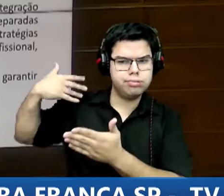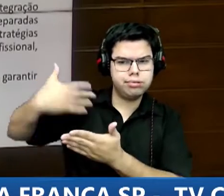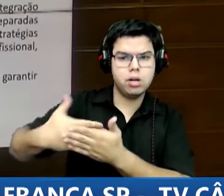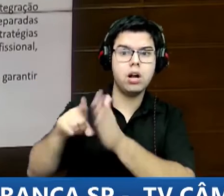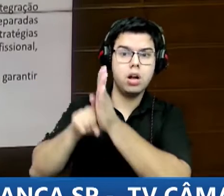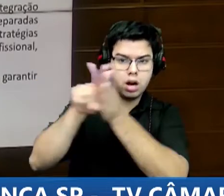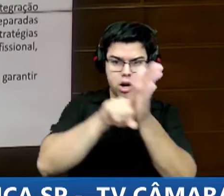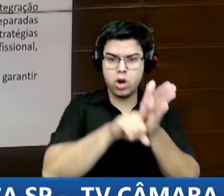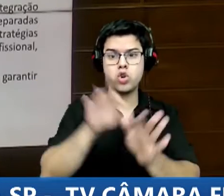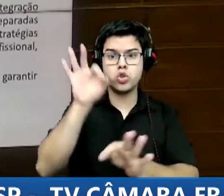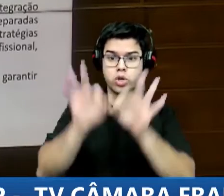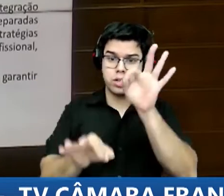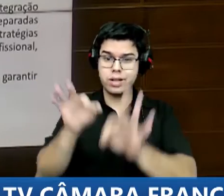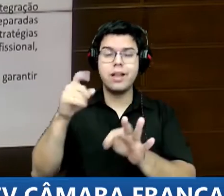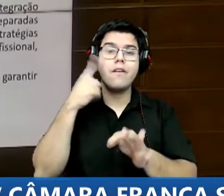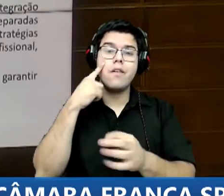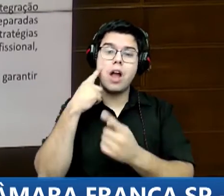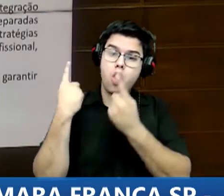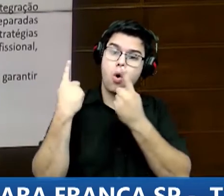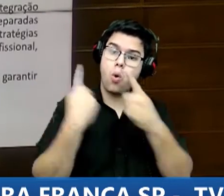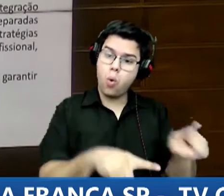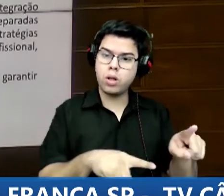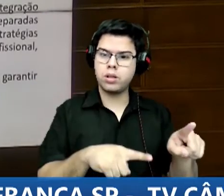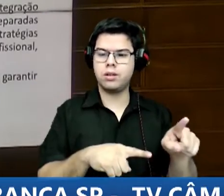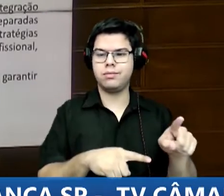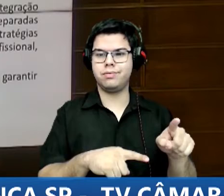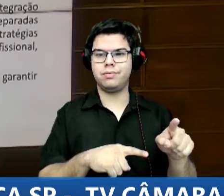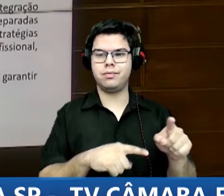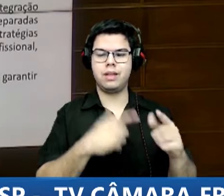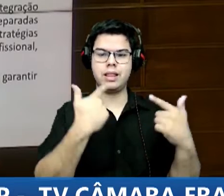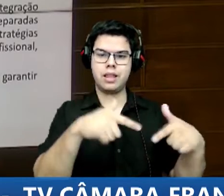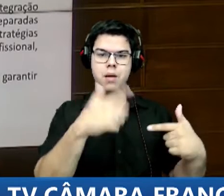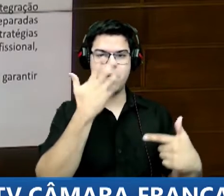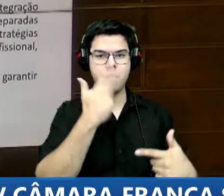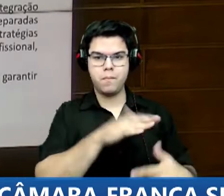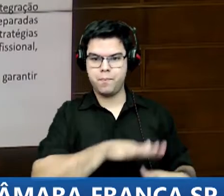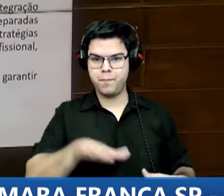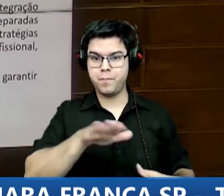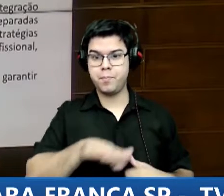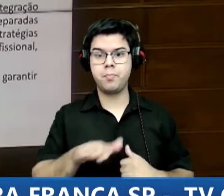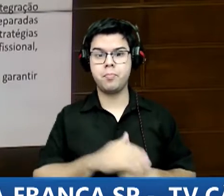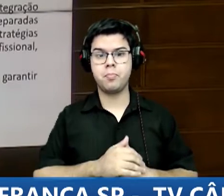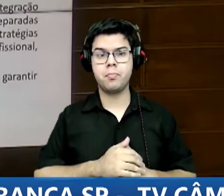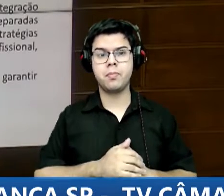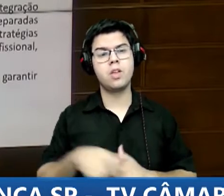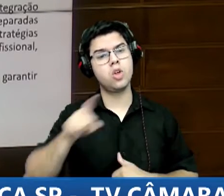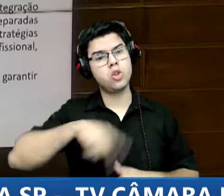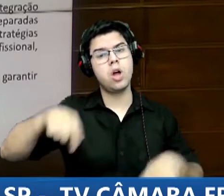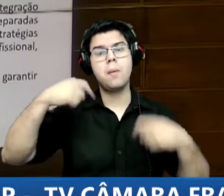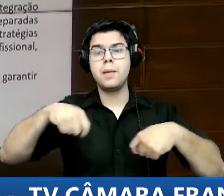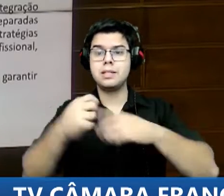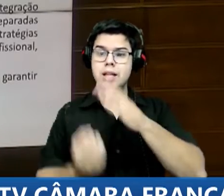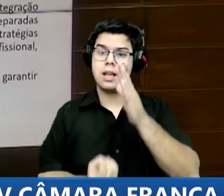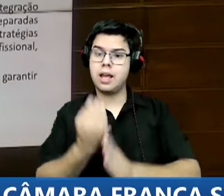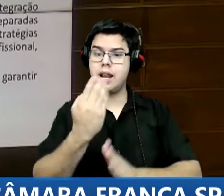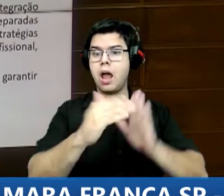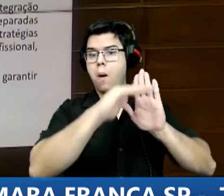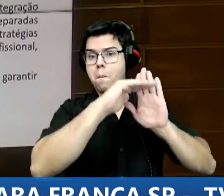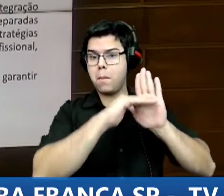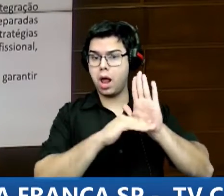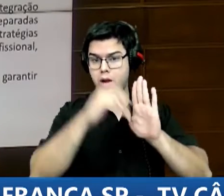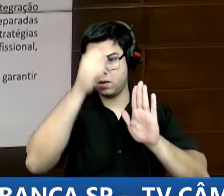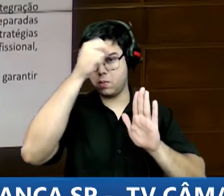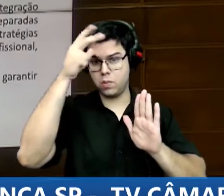ao trabalho infantil. Primeiro deles, vereadores, acho que nós precisamos, passou da hora de nós criarmos um plano municipal de atenção